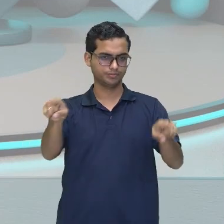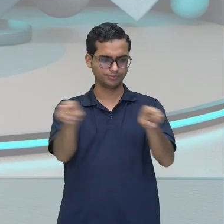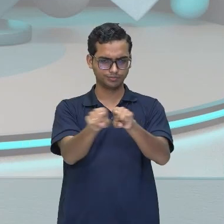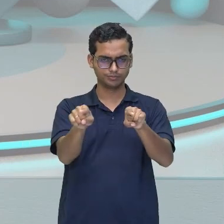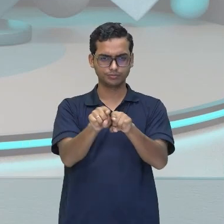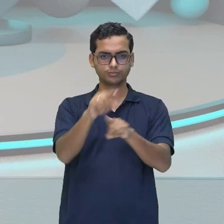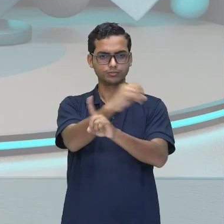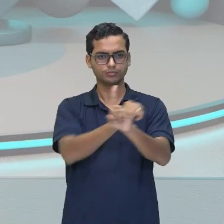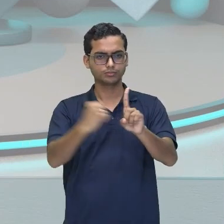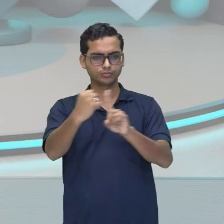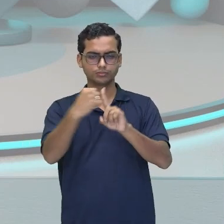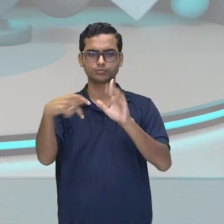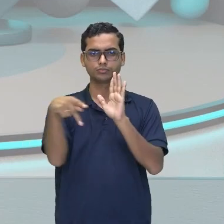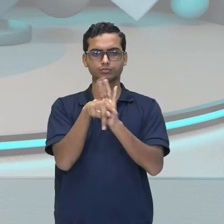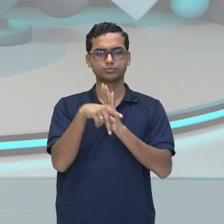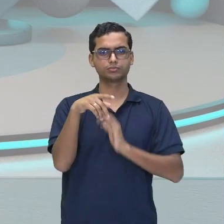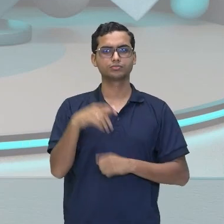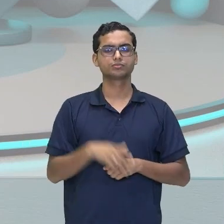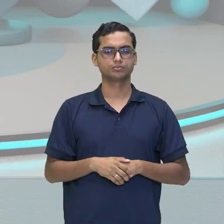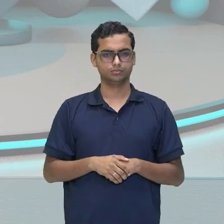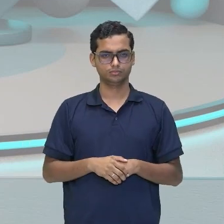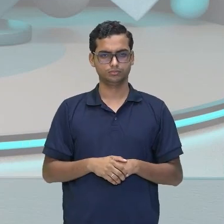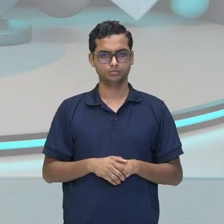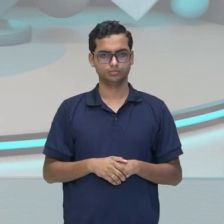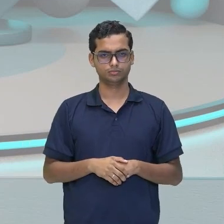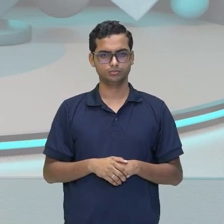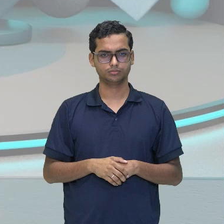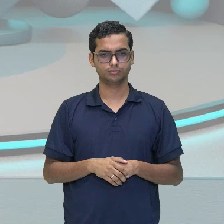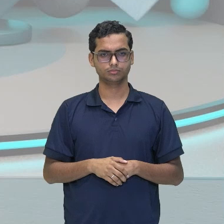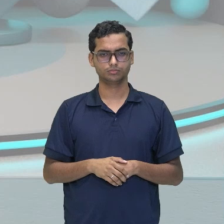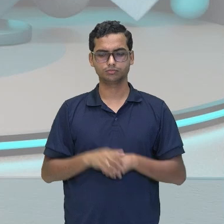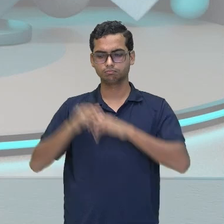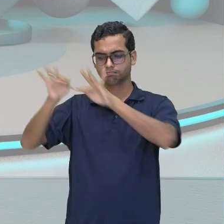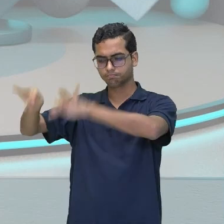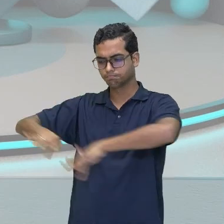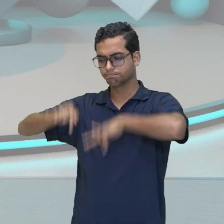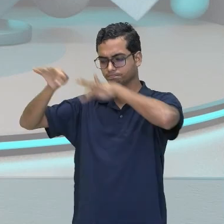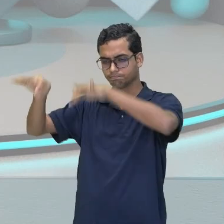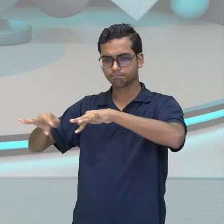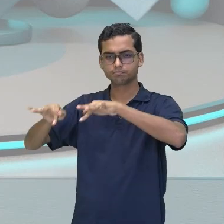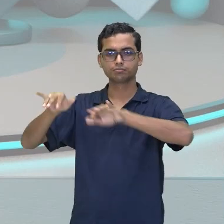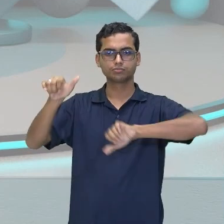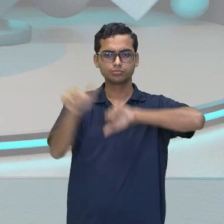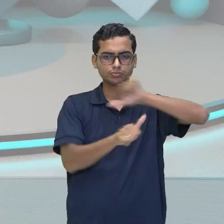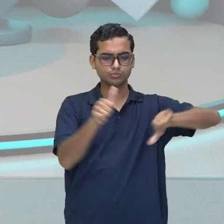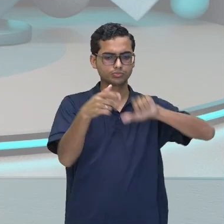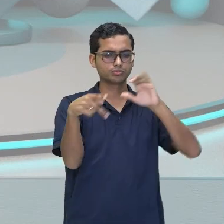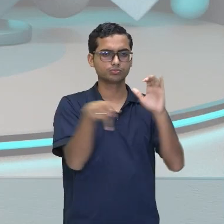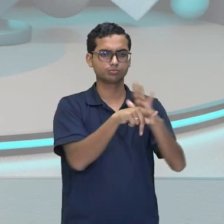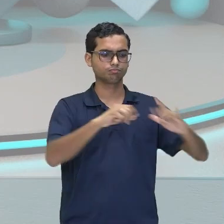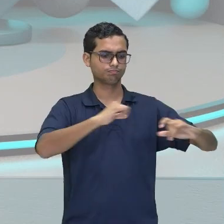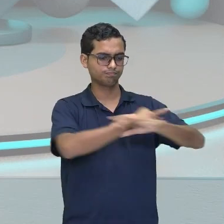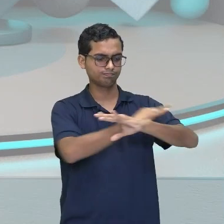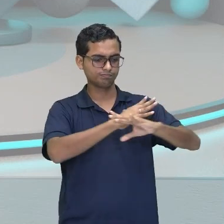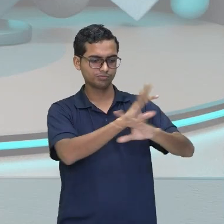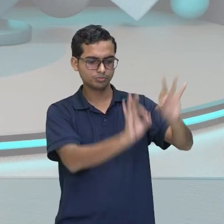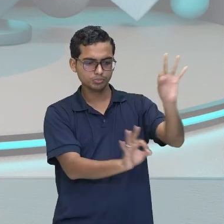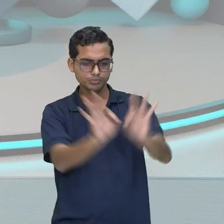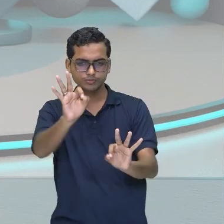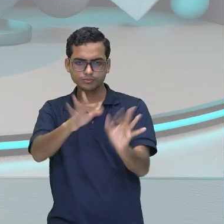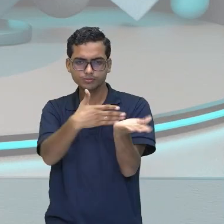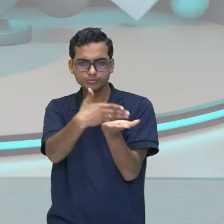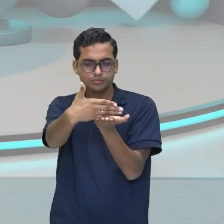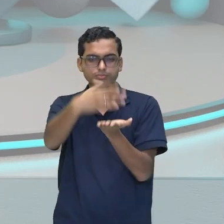A sociedade passou dos feudos para as cidades. Começaram a se organizar as cidades.